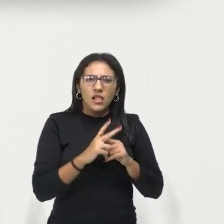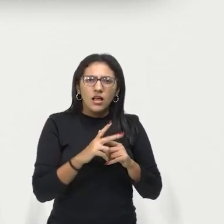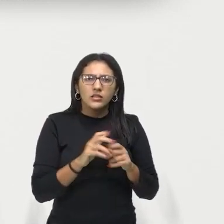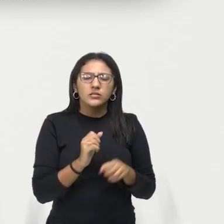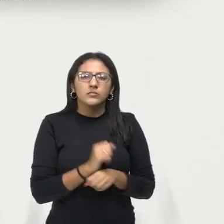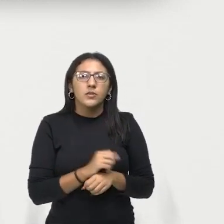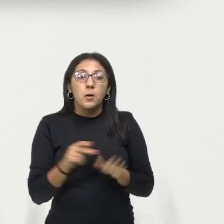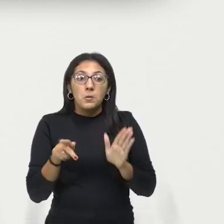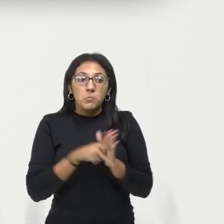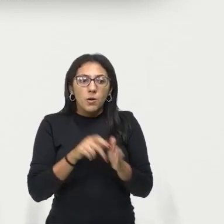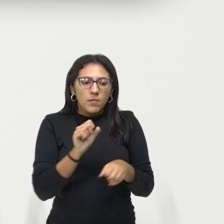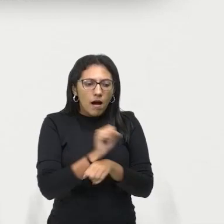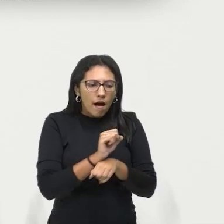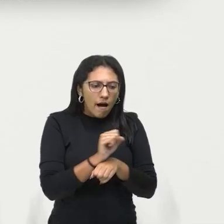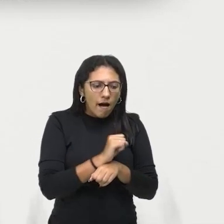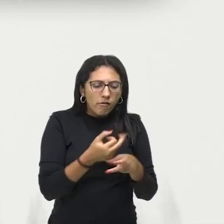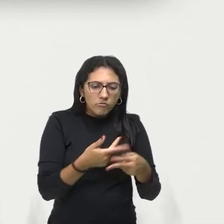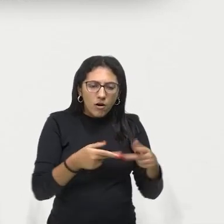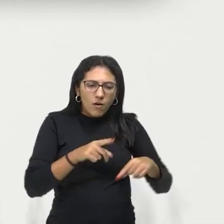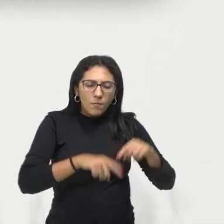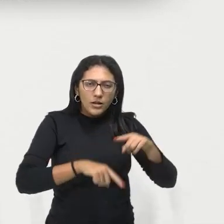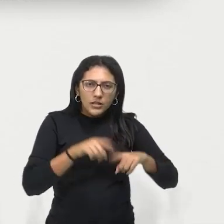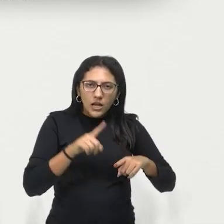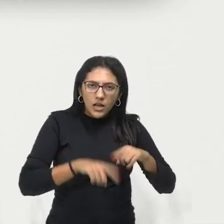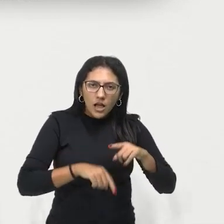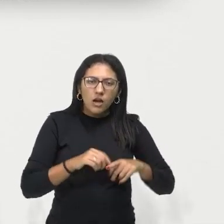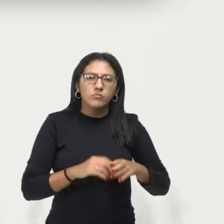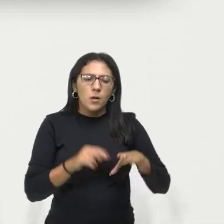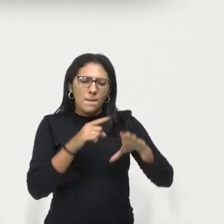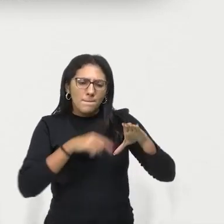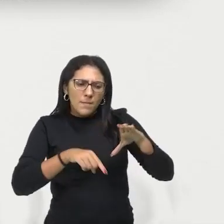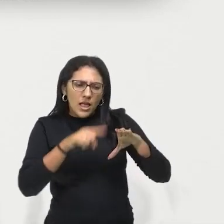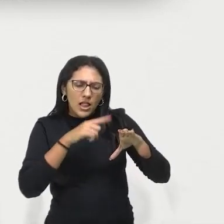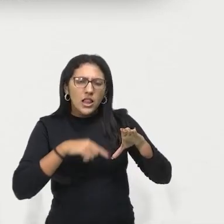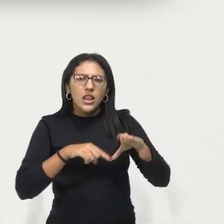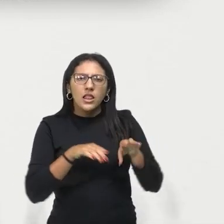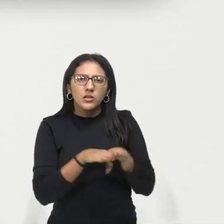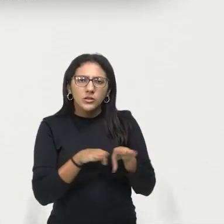tá? Exemplo, as indústrias de mecânica, destinada à produção de